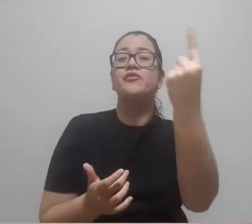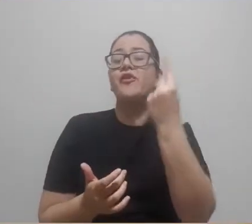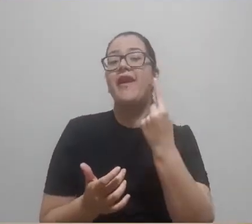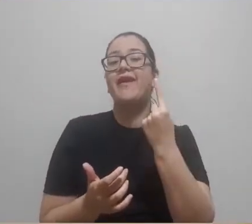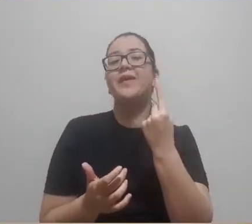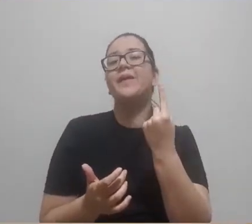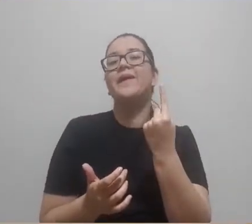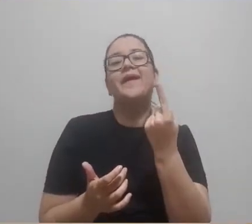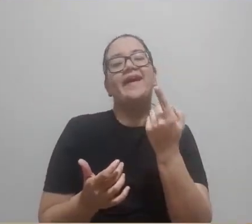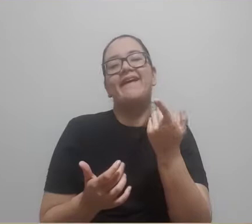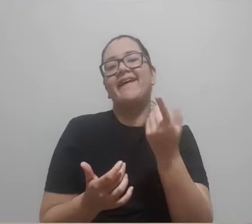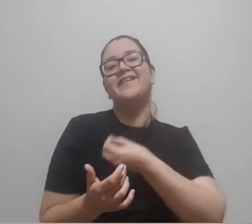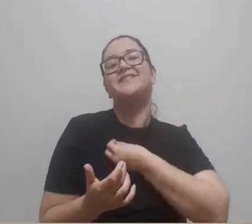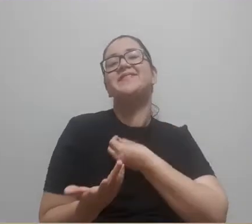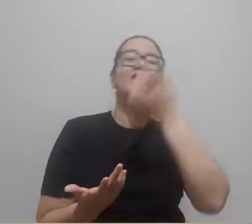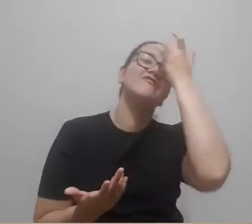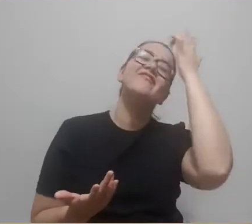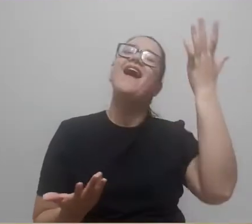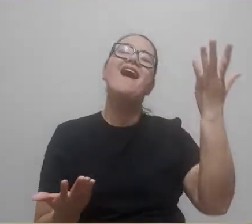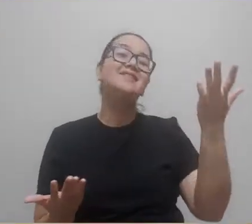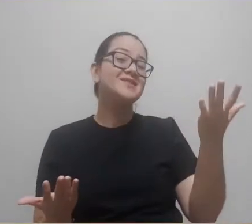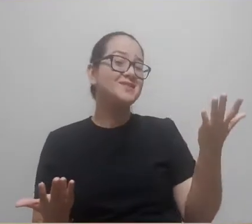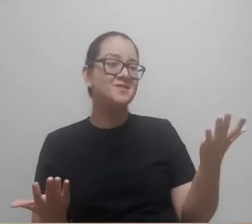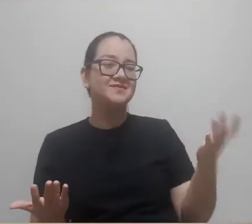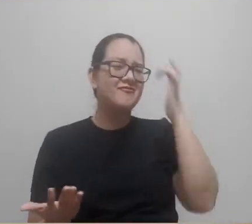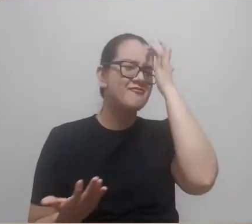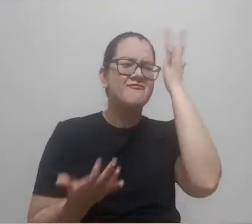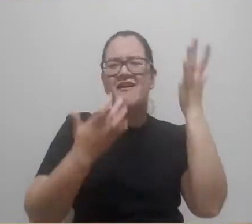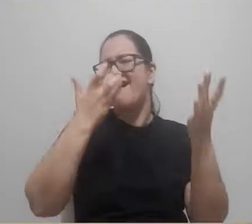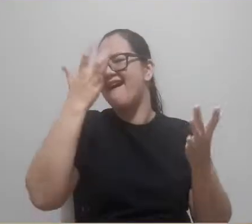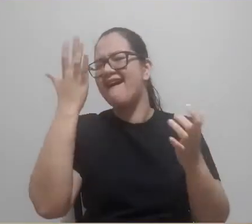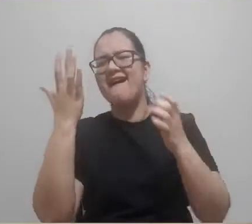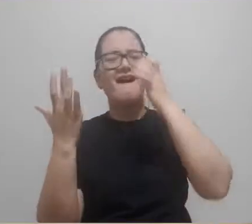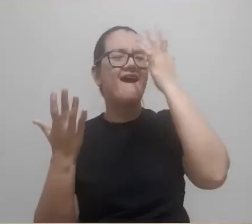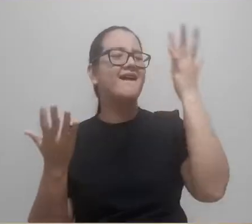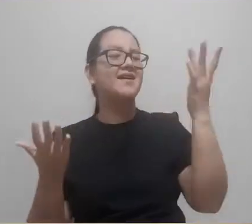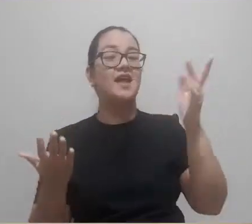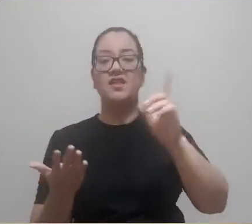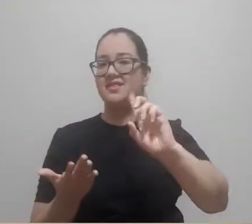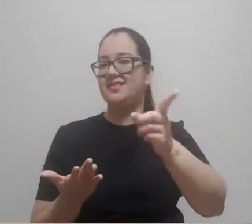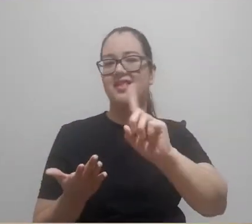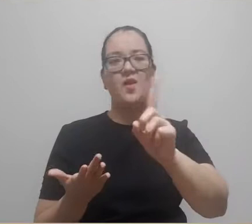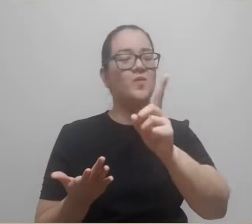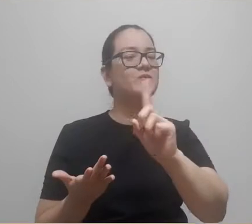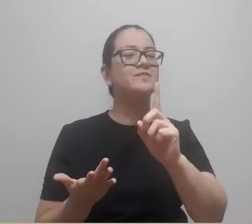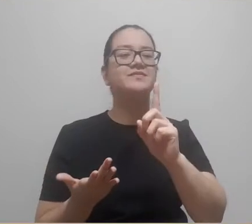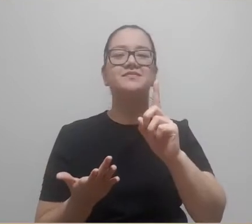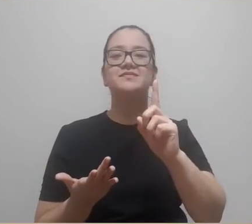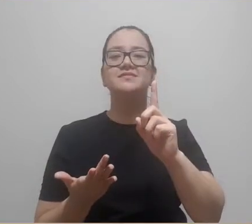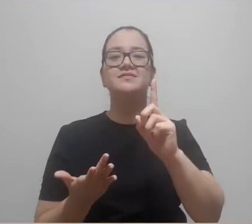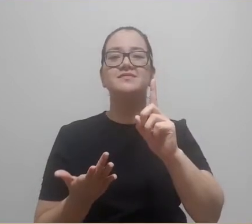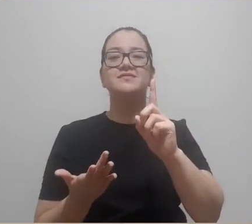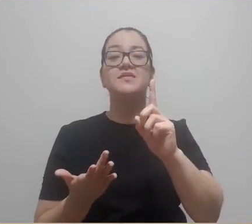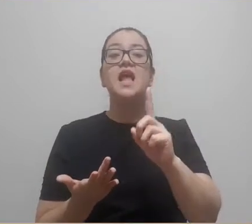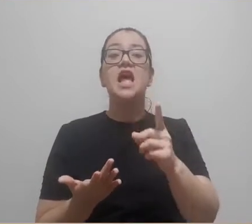para facilitar ou tornar as coisas mais fáceis, aliviando certas exigências, não. O propósito de sua vinda foi o